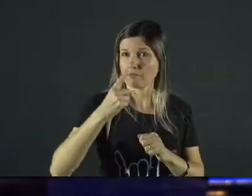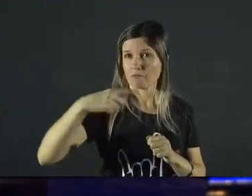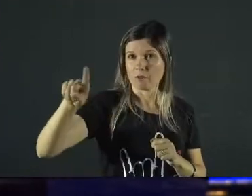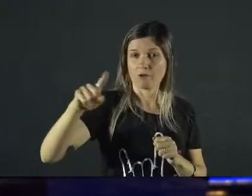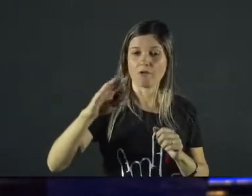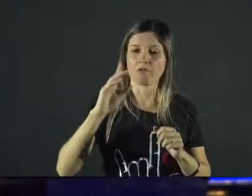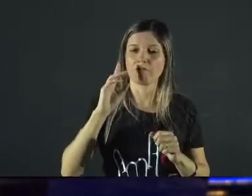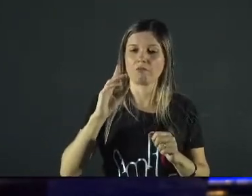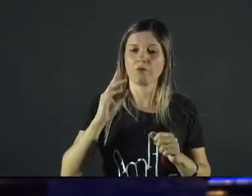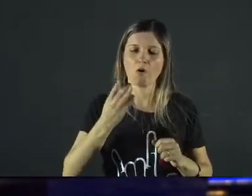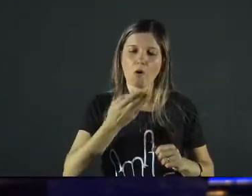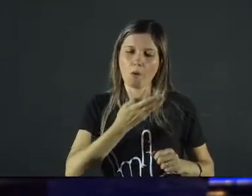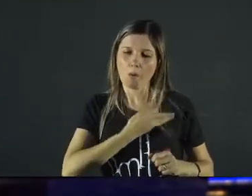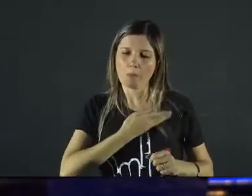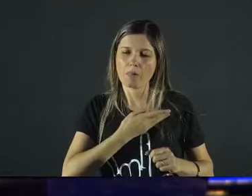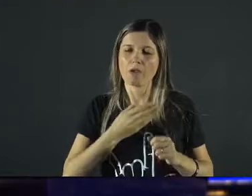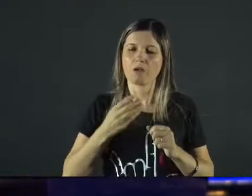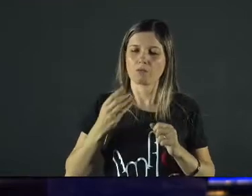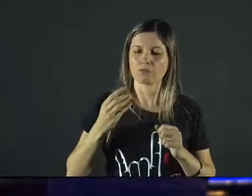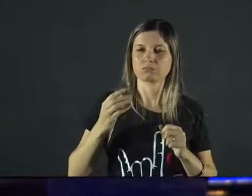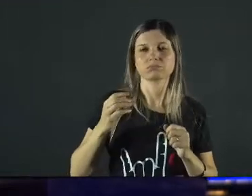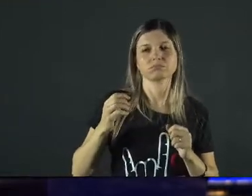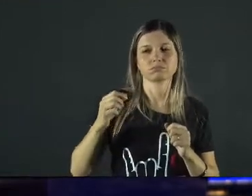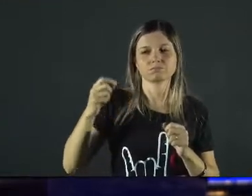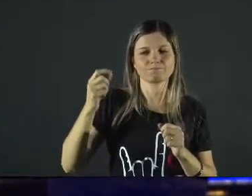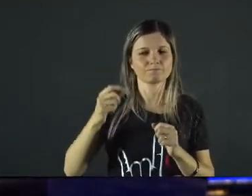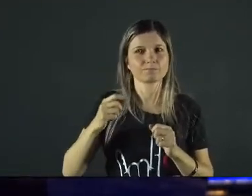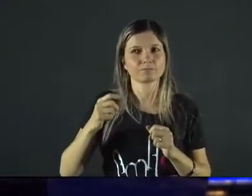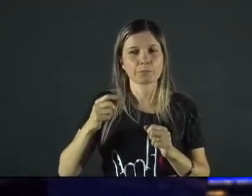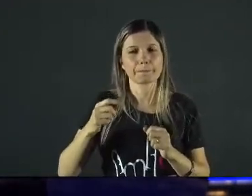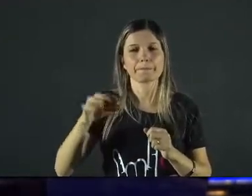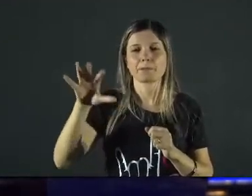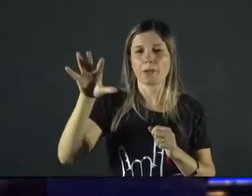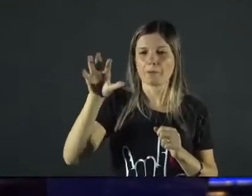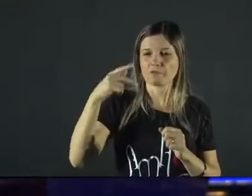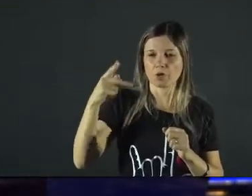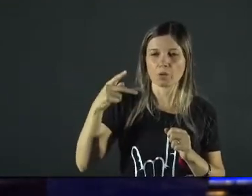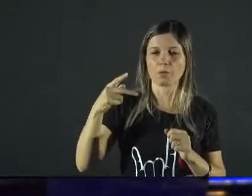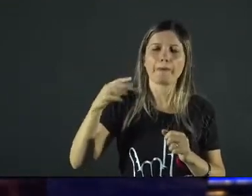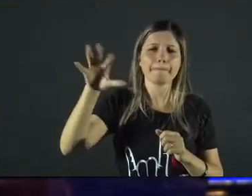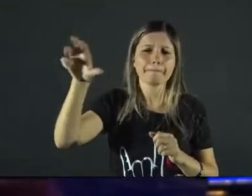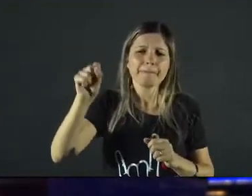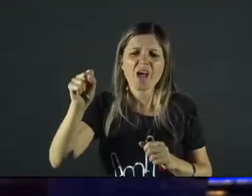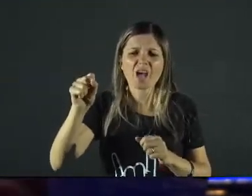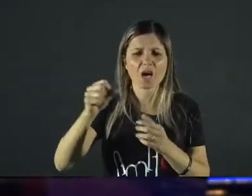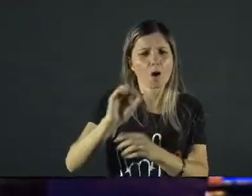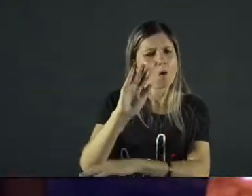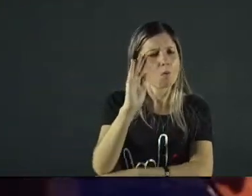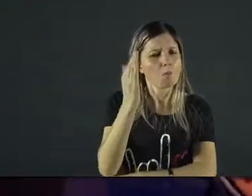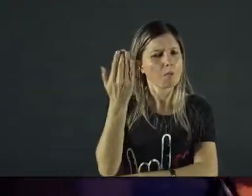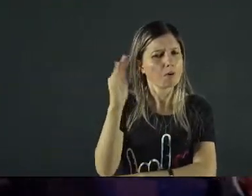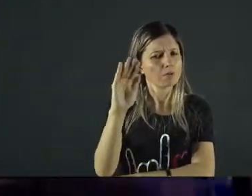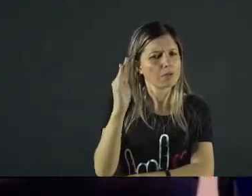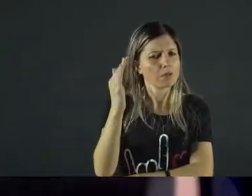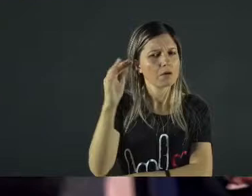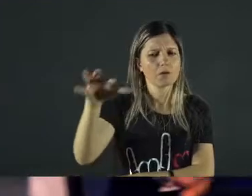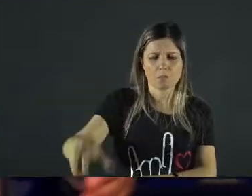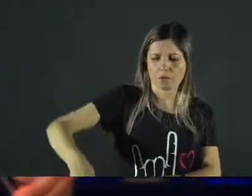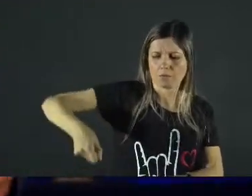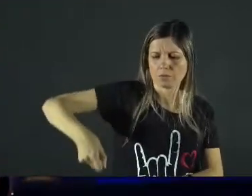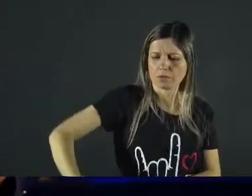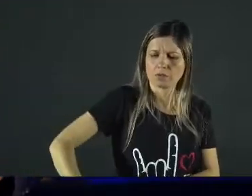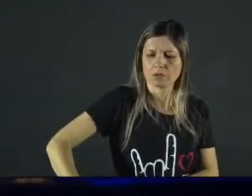levar um cajado que ele se apoiava para colocar em cima do garoto. Ele disse: corre, vai lá até